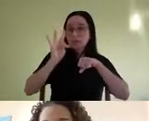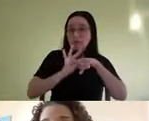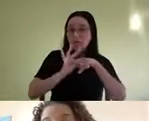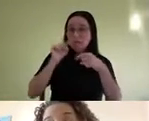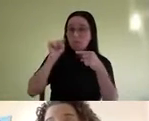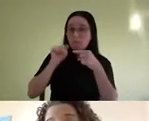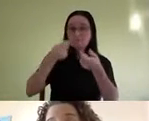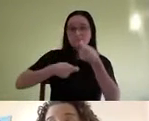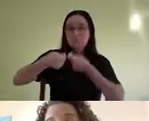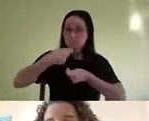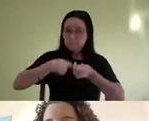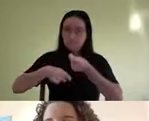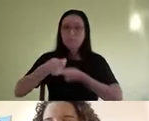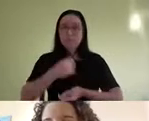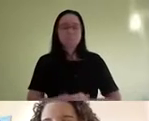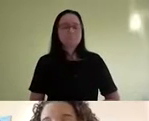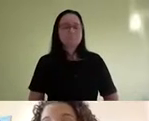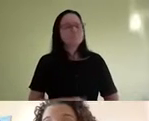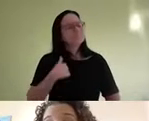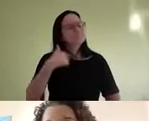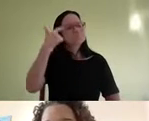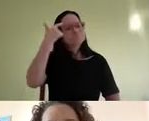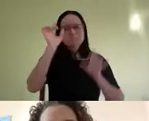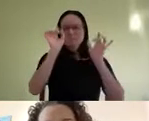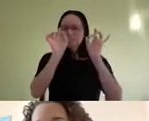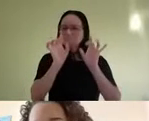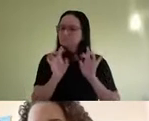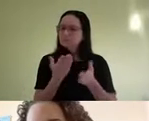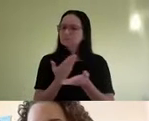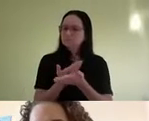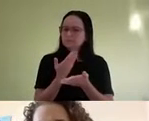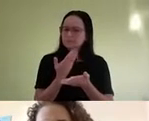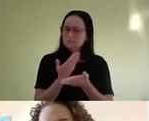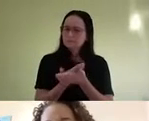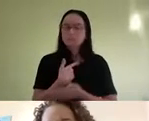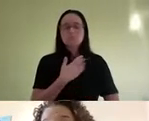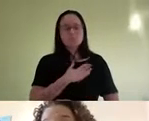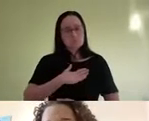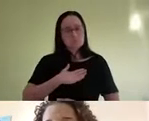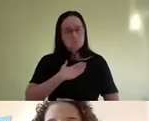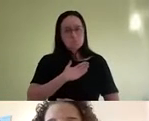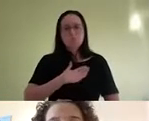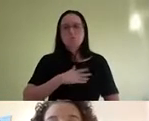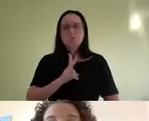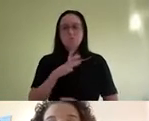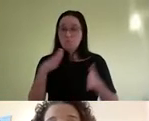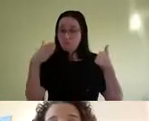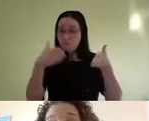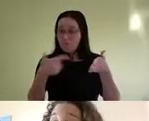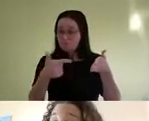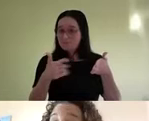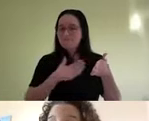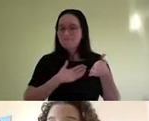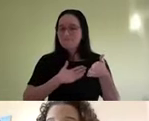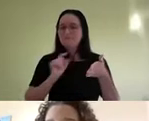e o negócio que eu estava me especializando, que eu gostava e gosto até hoje, apesar de não estar mais focado nele, é a